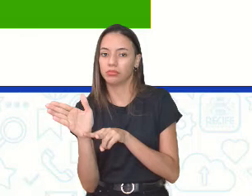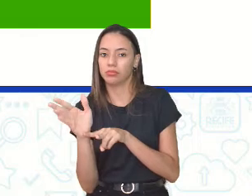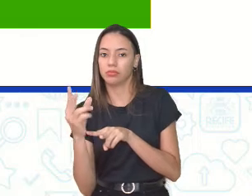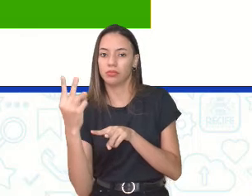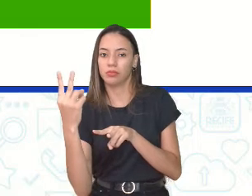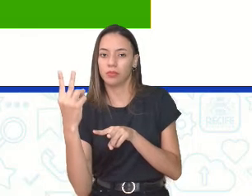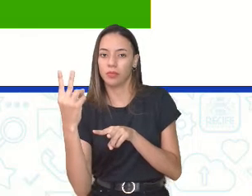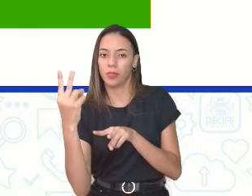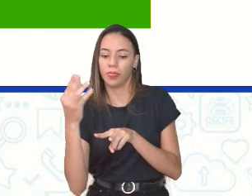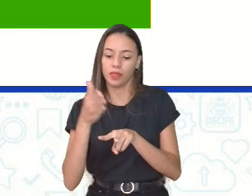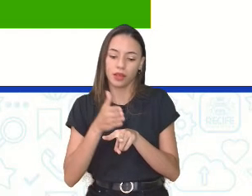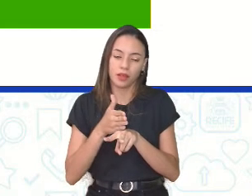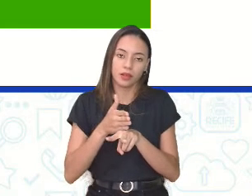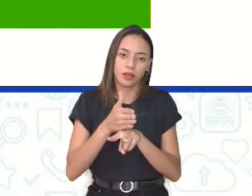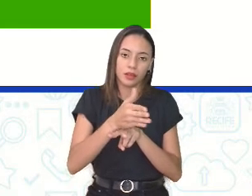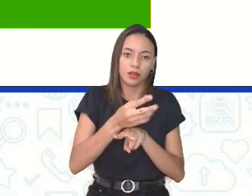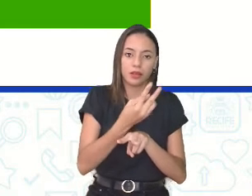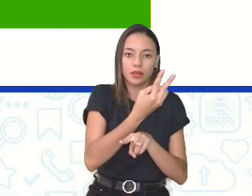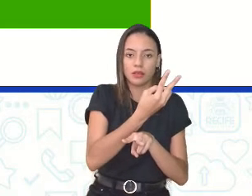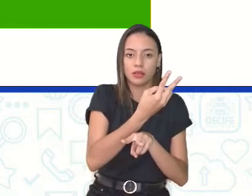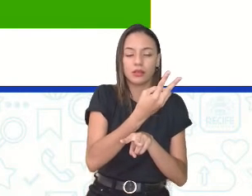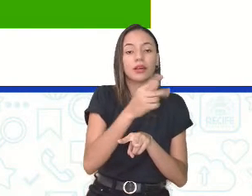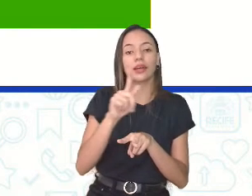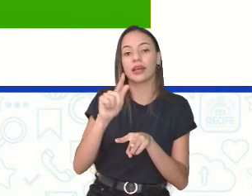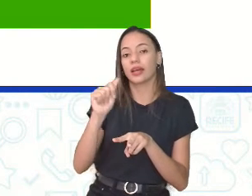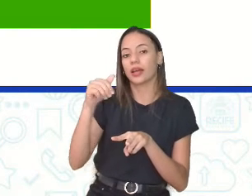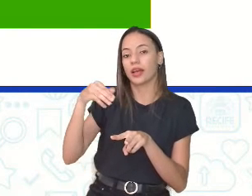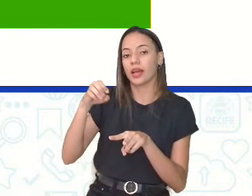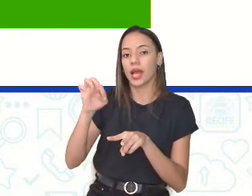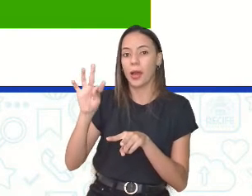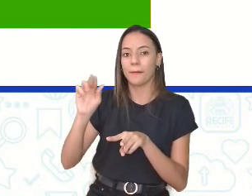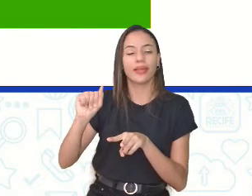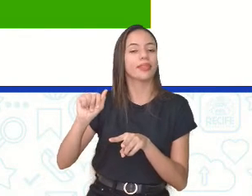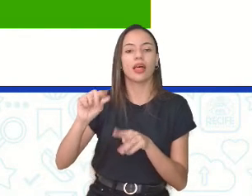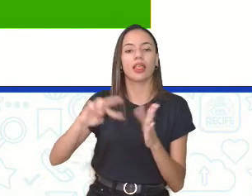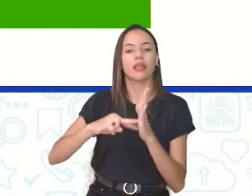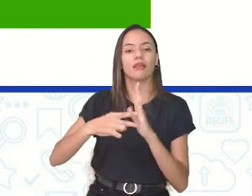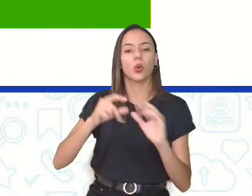cada gameta, que é, portanto, puro.